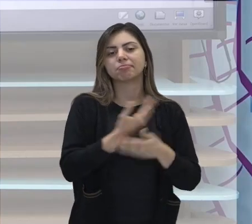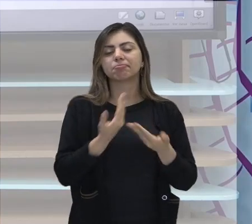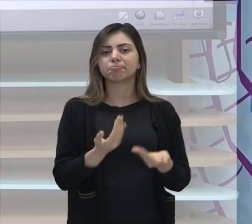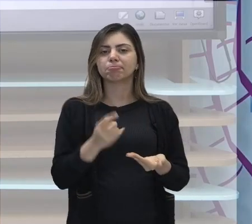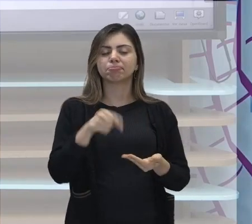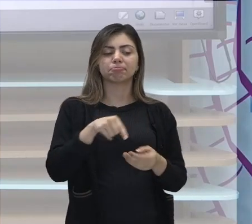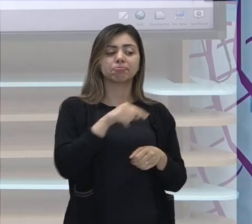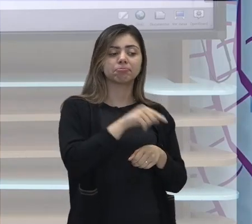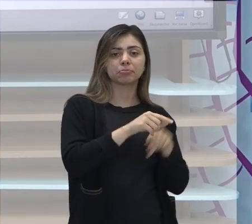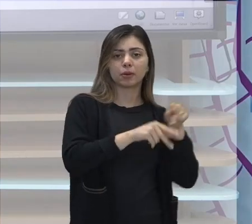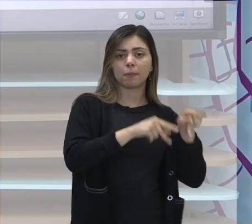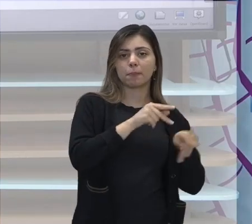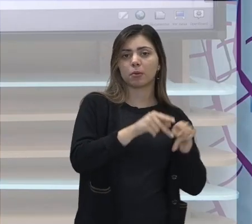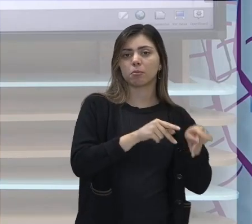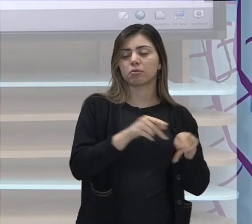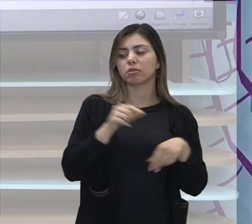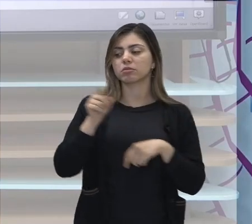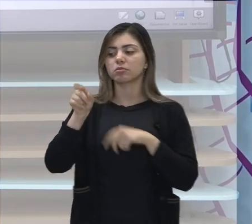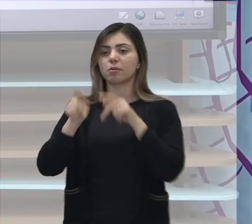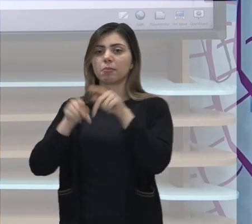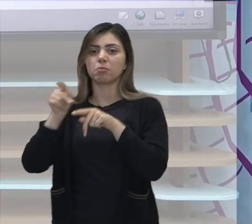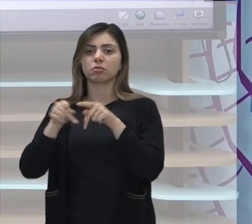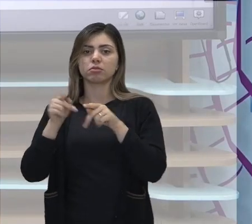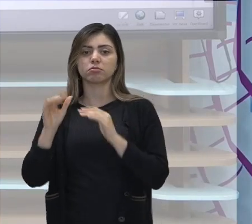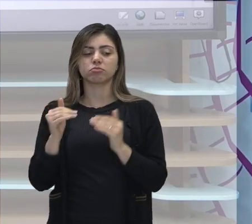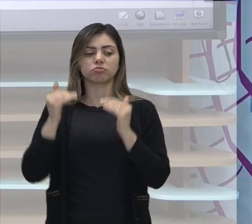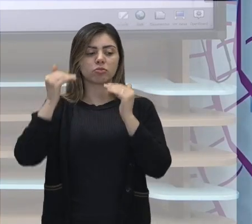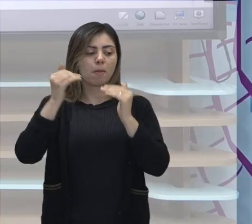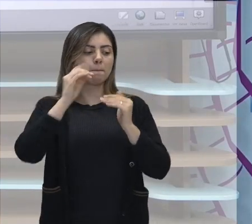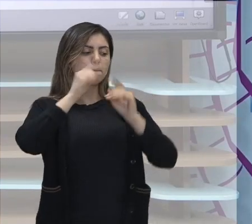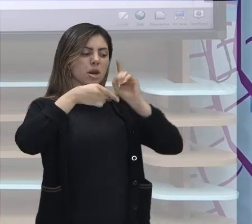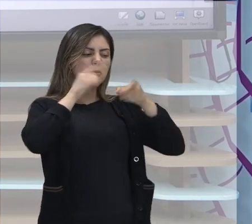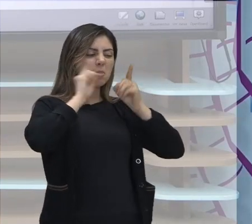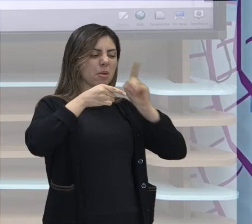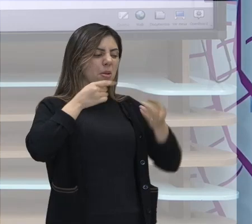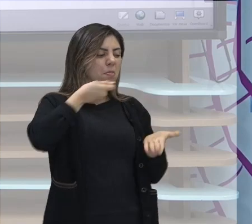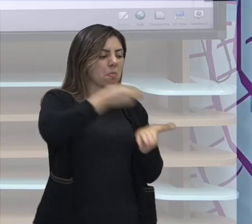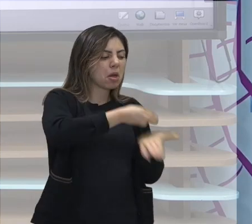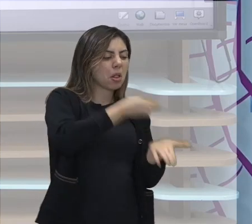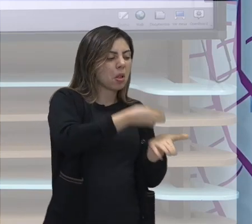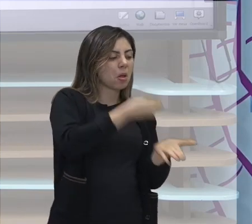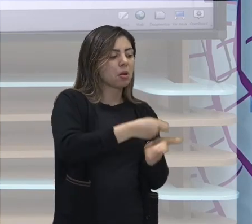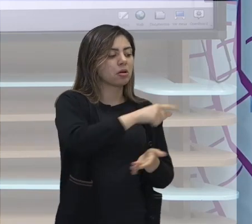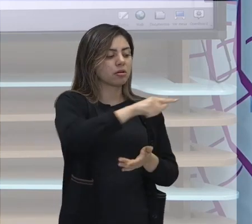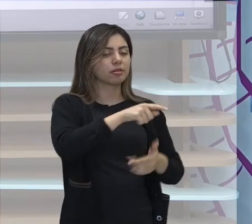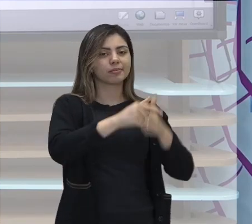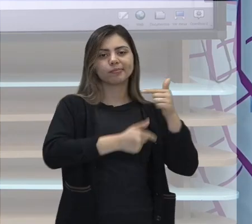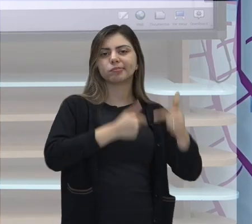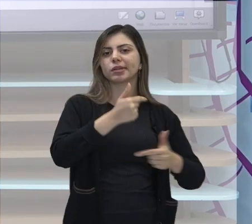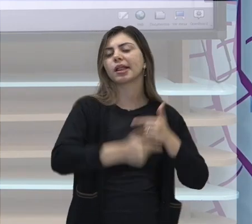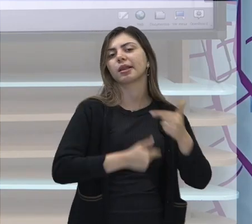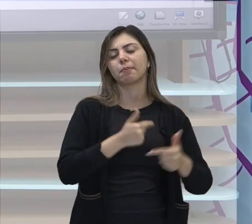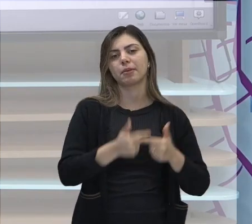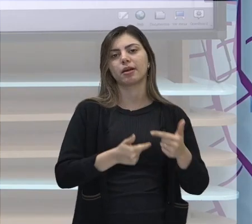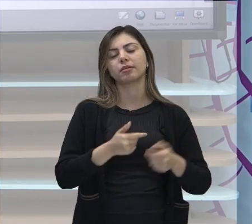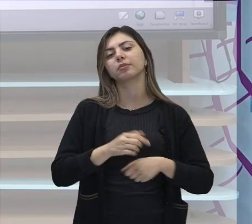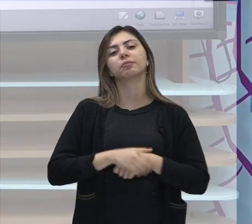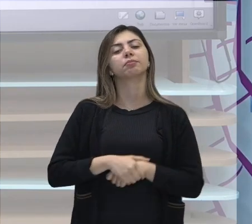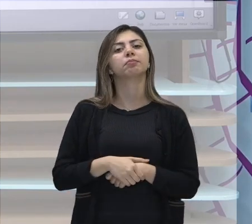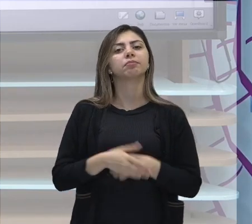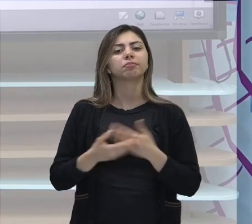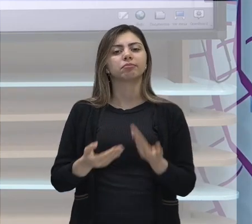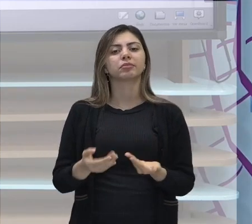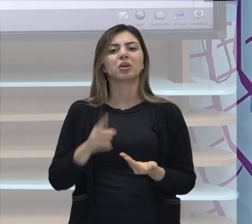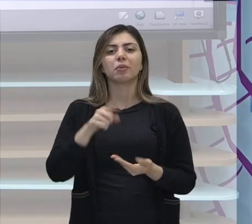povo domina o outro, né? E utiliza a mão de obra. O que é mão de obra, professor? Justamente a